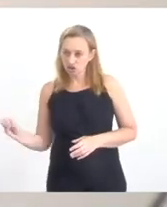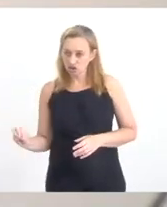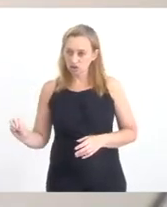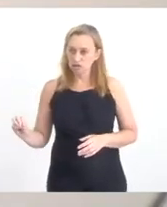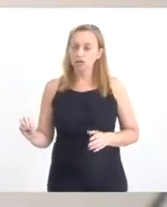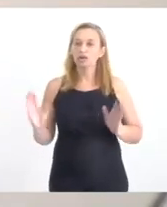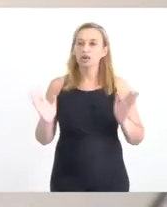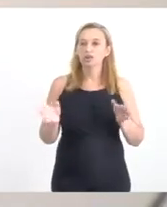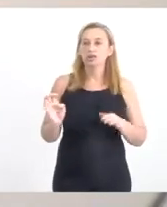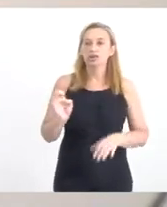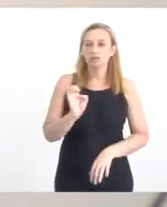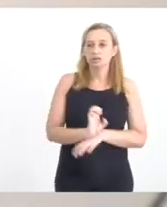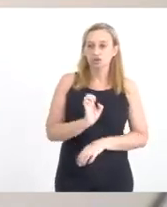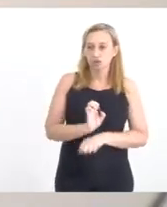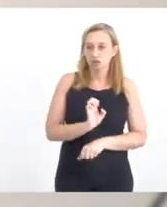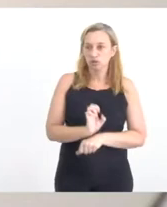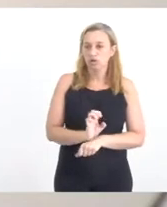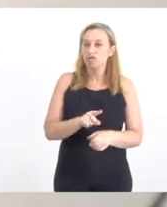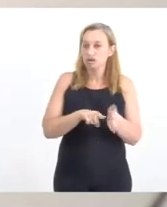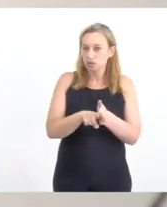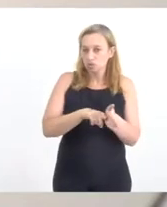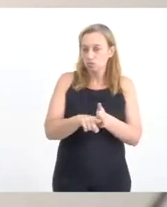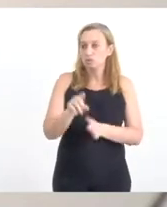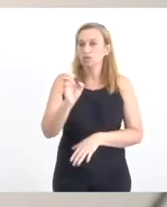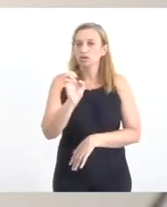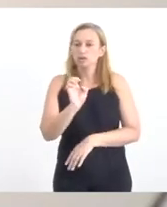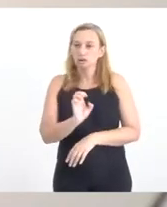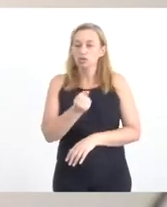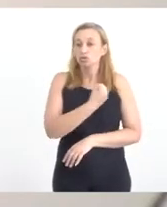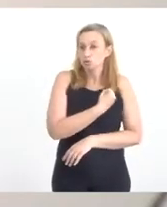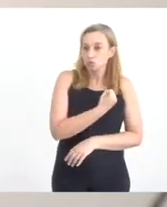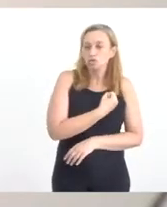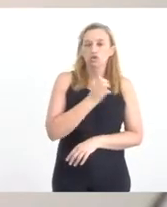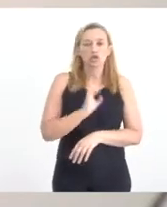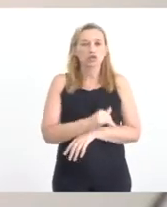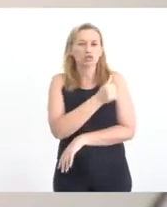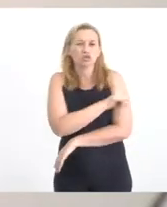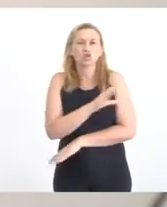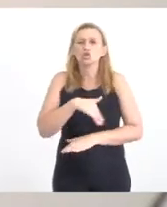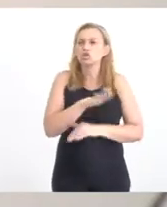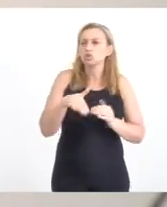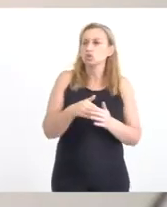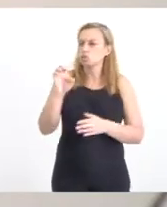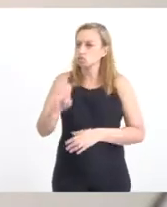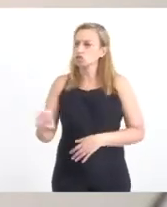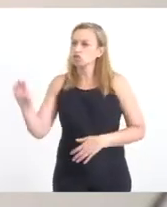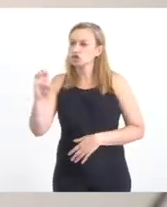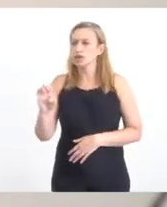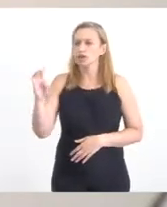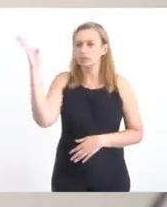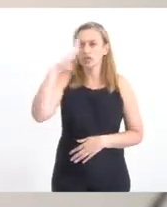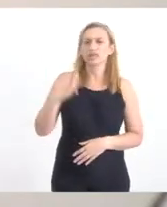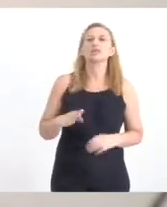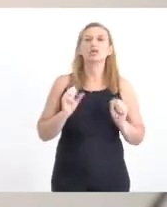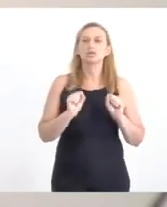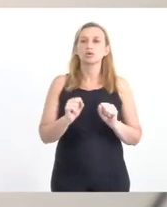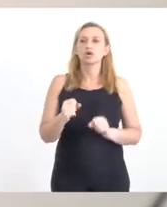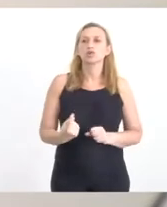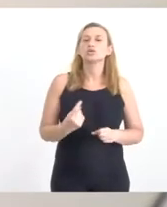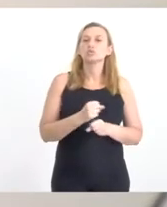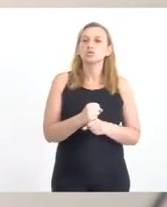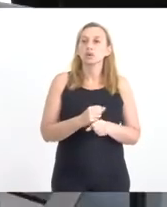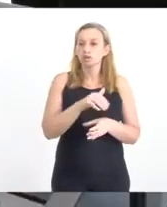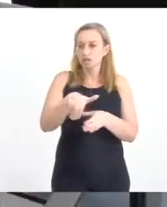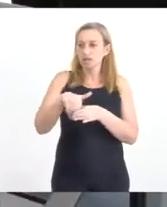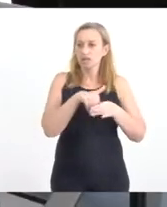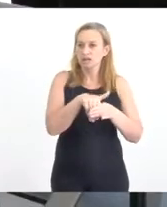está bom então a gente vai ter dados do Estado do Rio de Janeiro vai ter dados de todos os estados do Brasil para que a gente possa no ano de